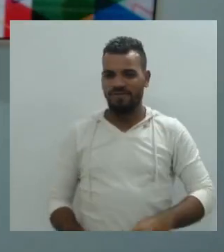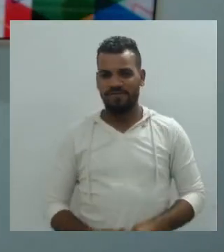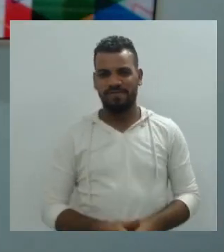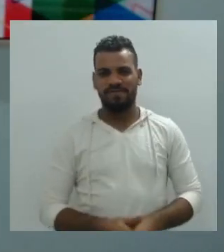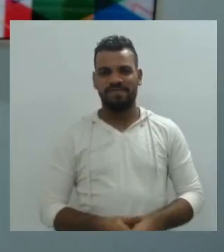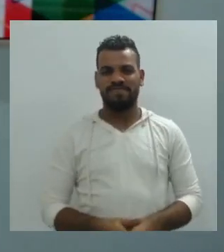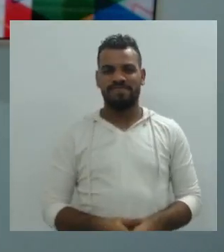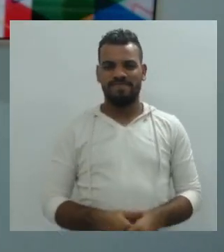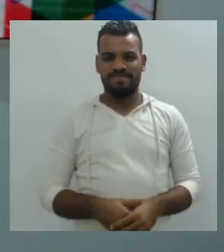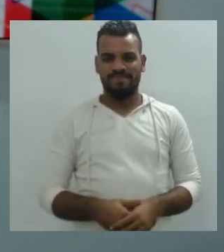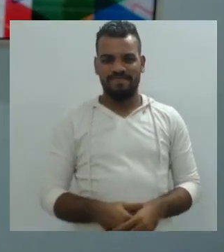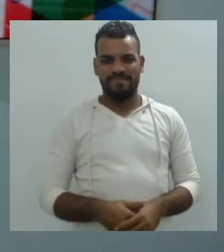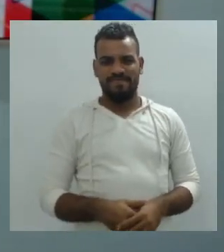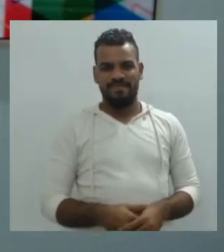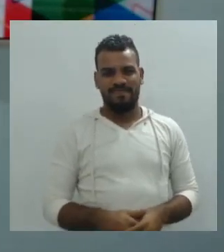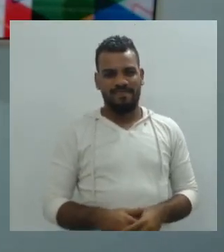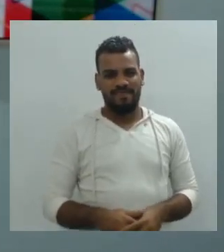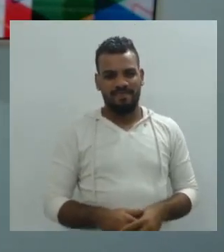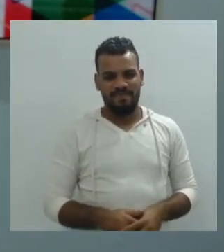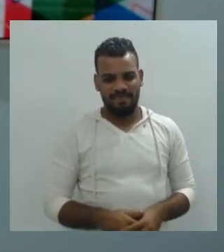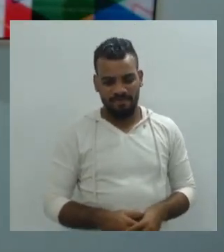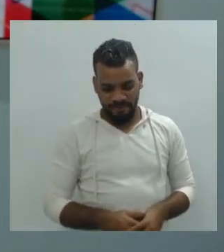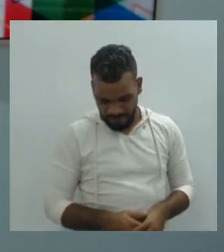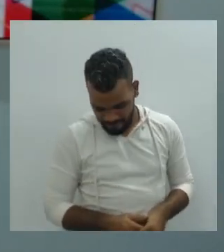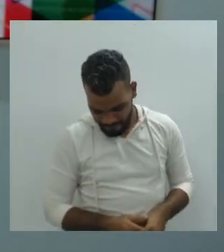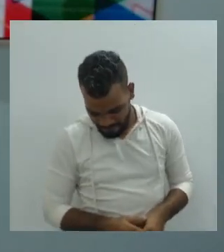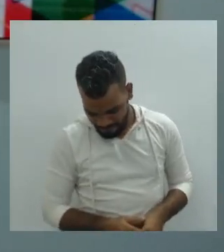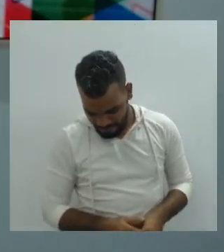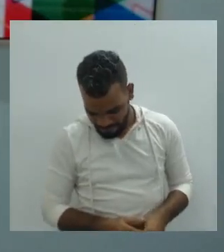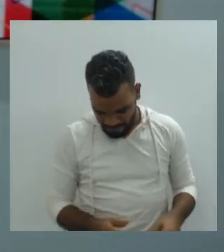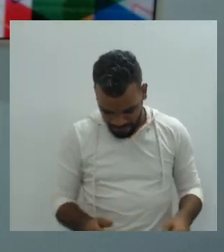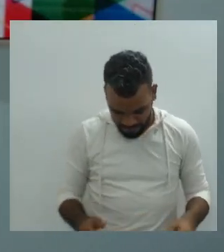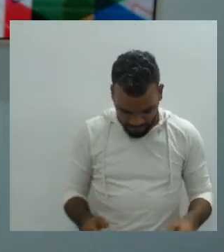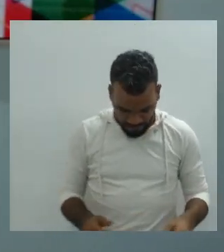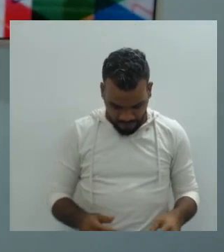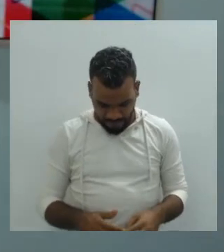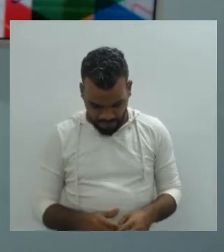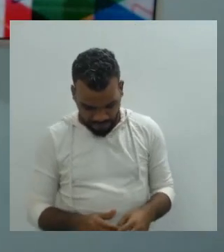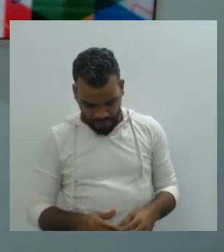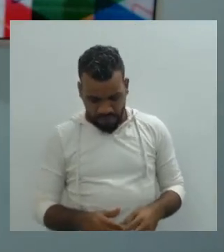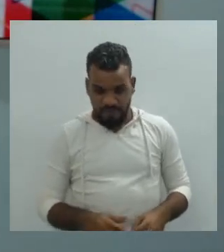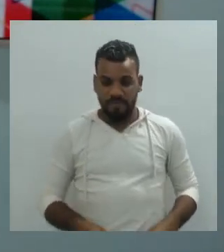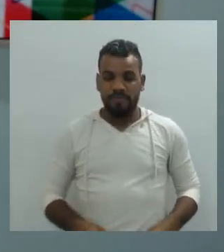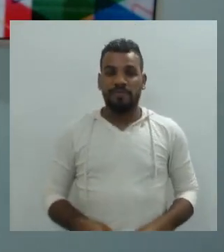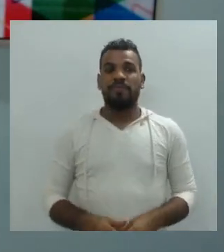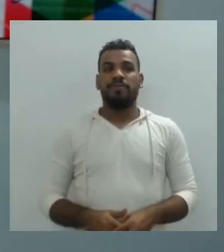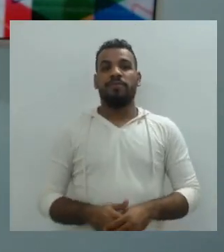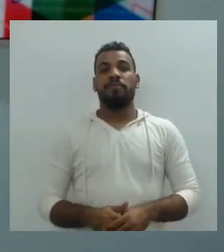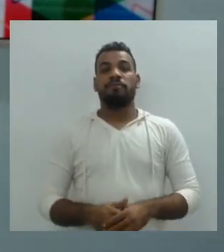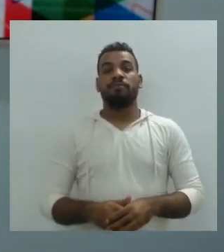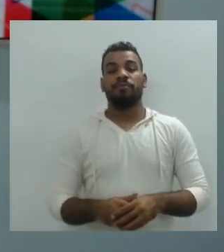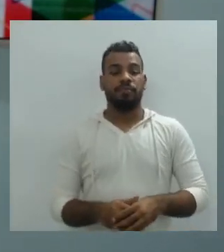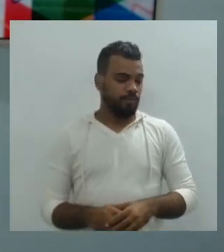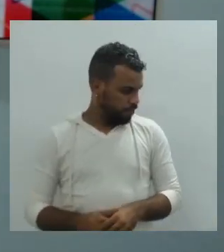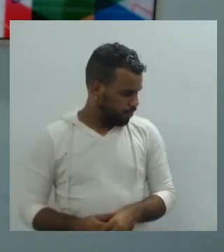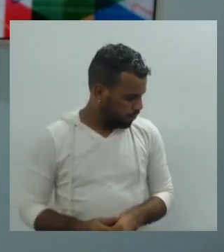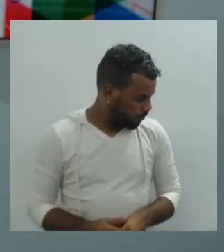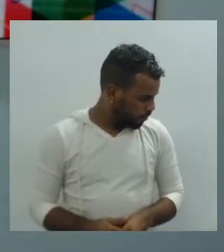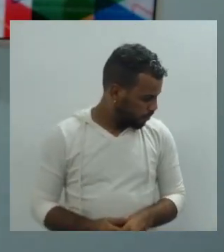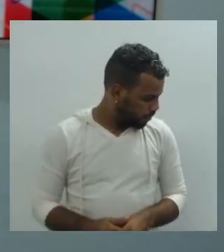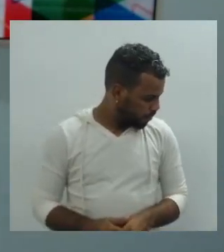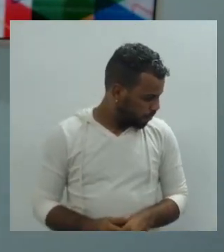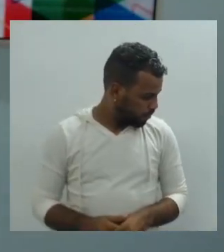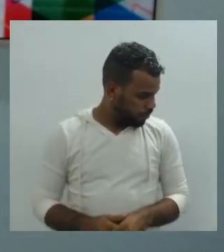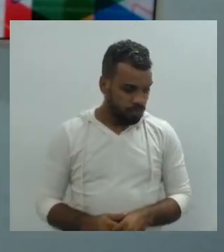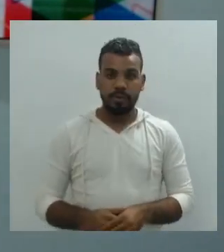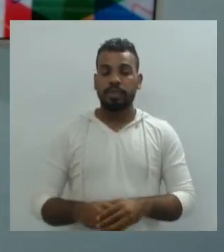Gente, outra coisa que você tem que lembrar é o seguinte: quando Darwin publicou a sua teoria na segunda metade